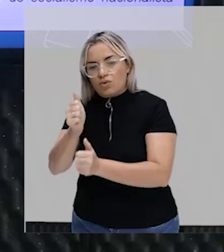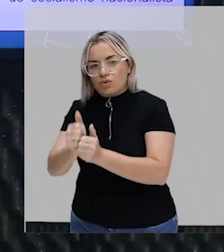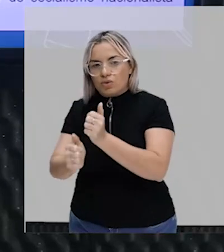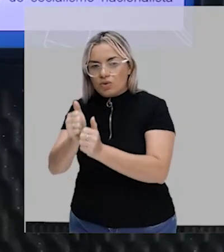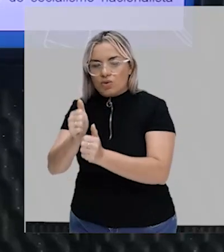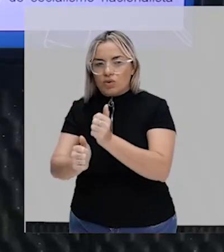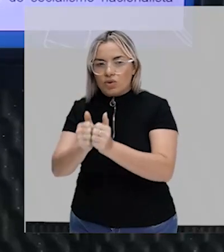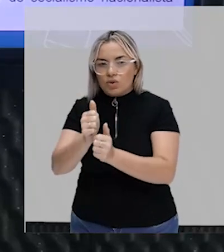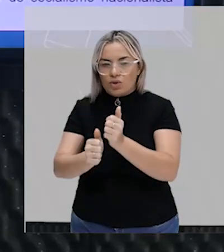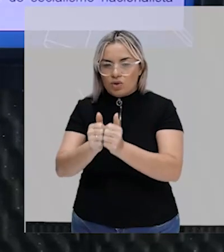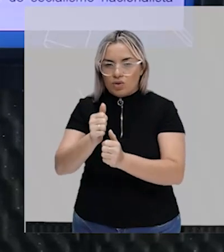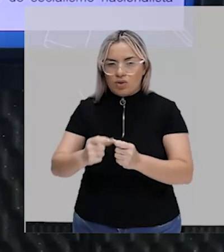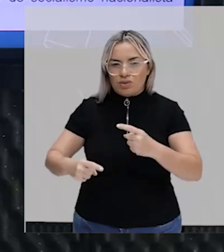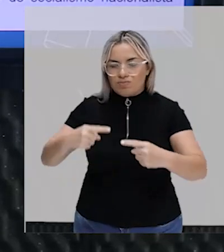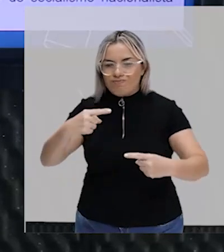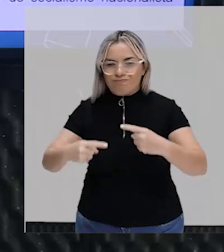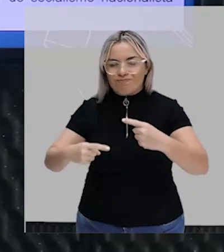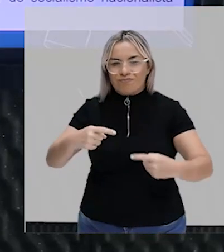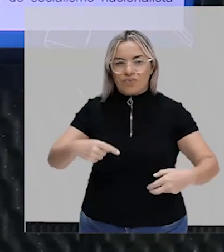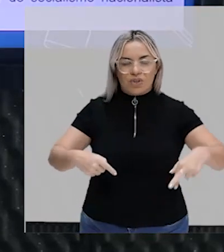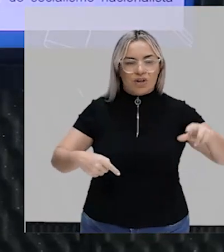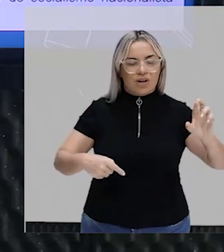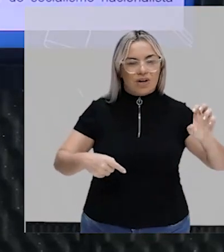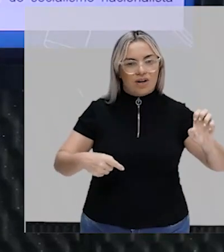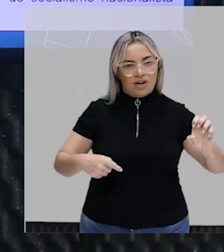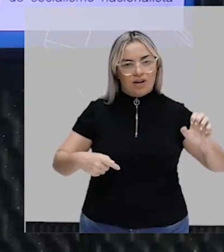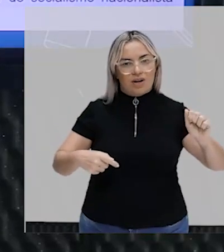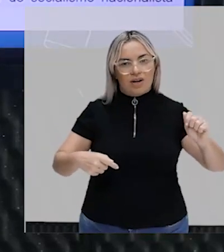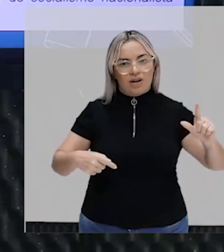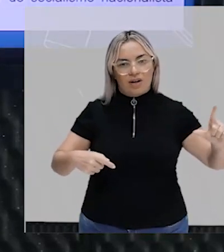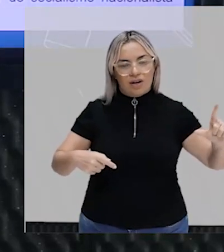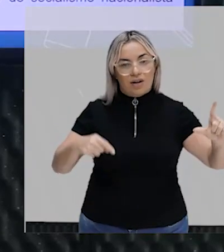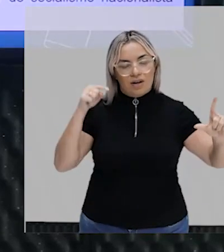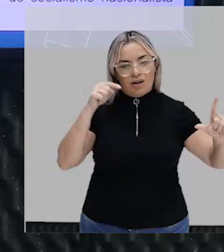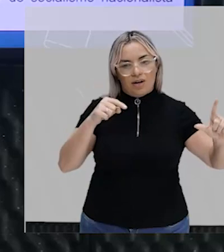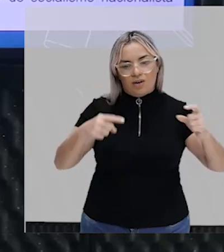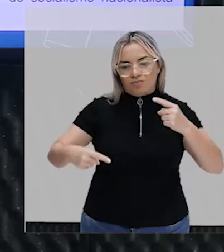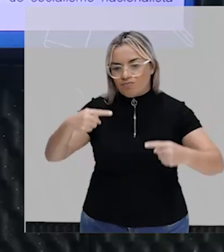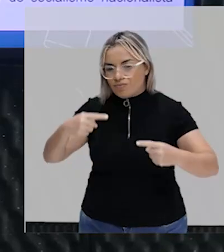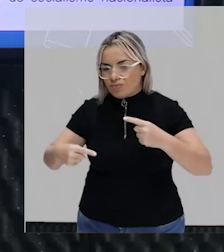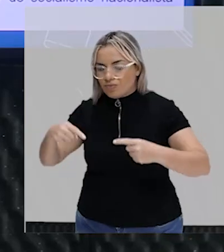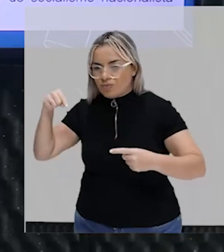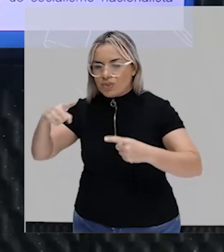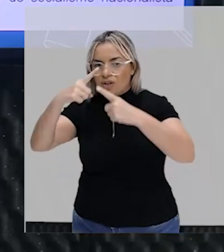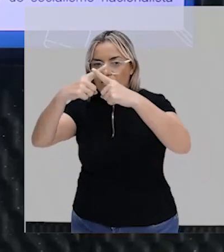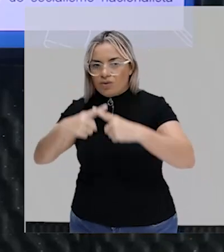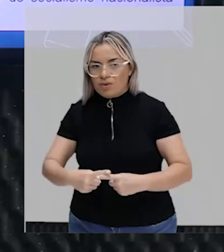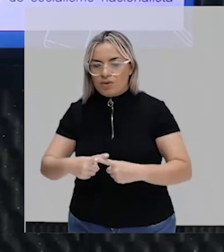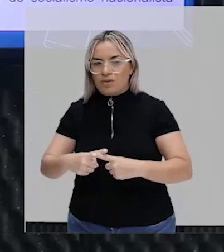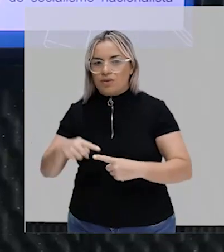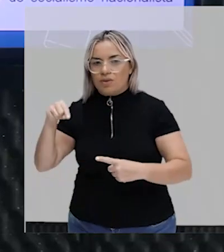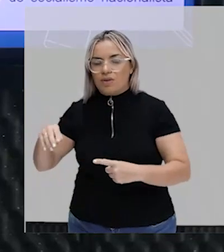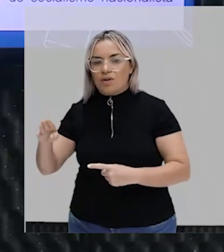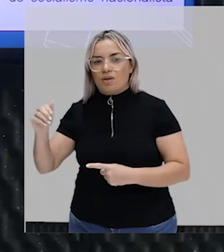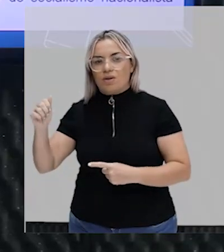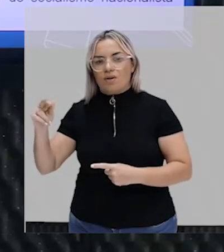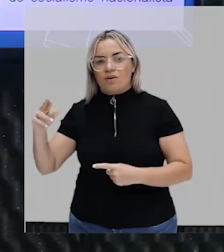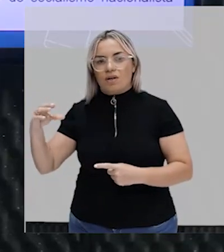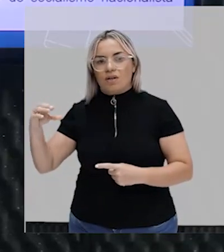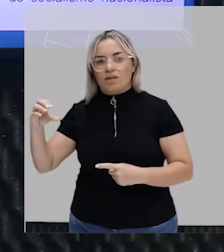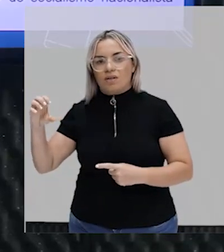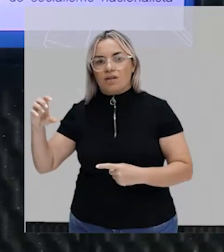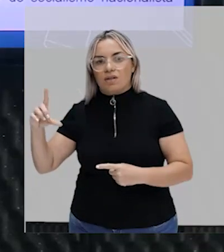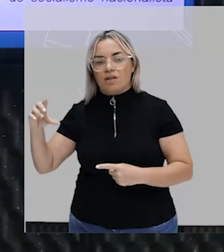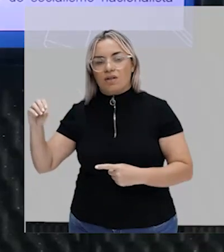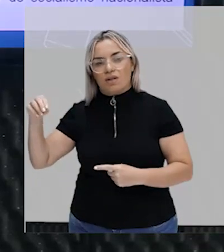Real Madrid-Barcelona, fica muito claro que é uma rivalidade que vai além do futebol. Existe uma rivalidade política,